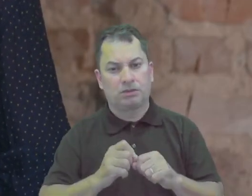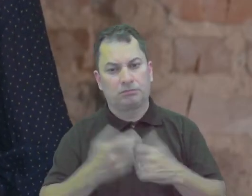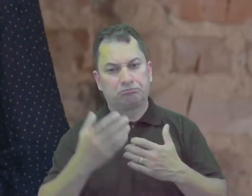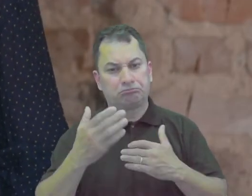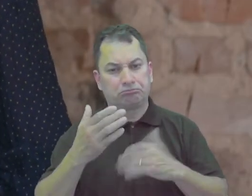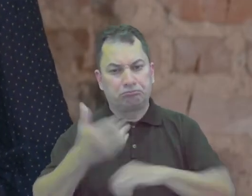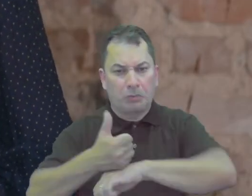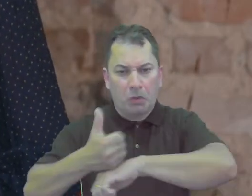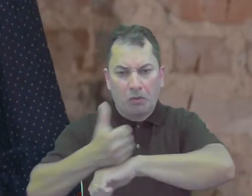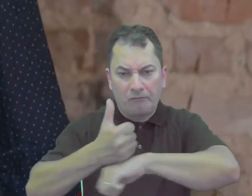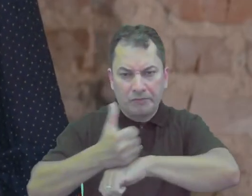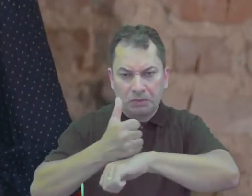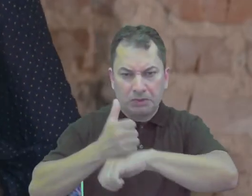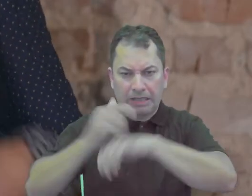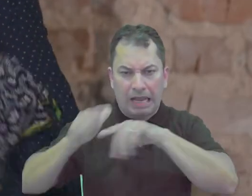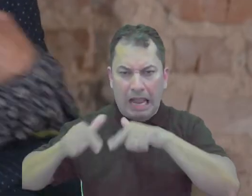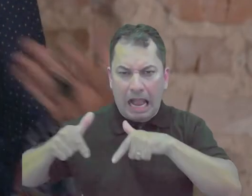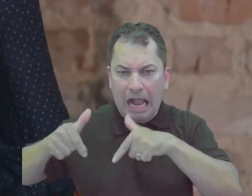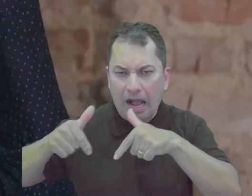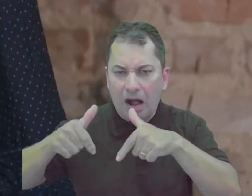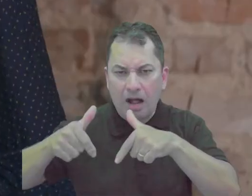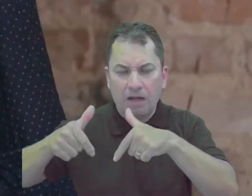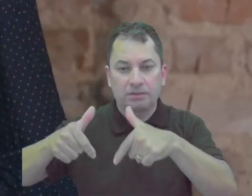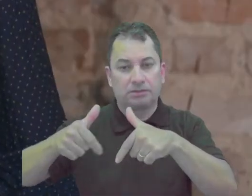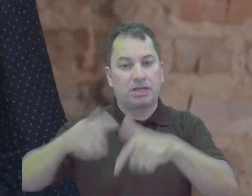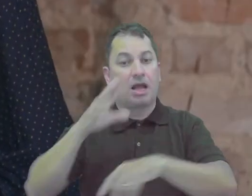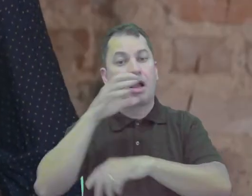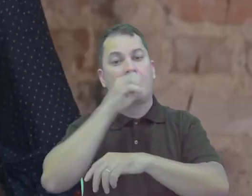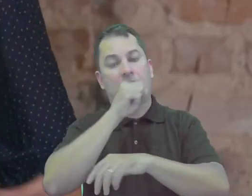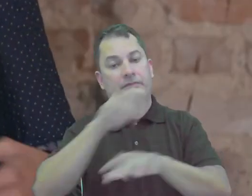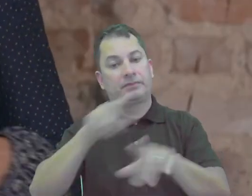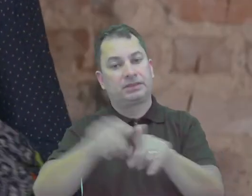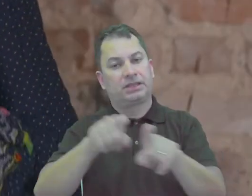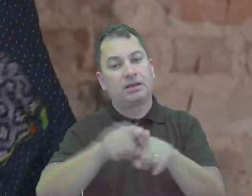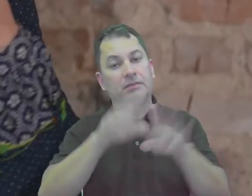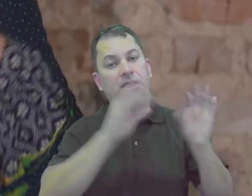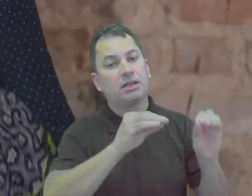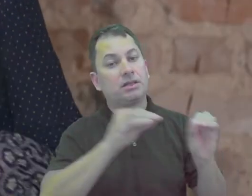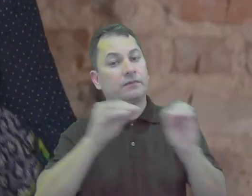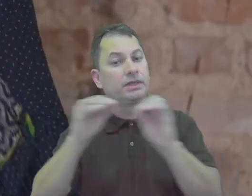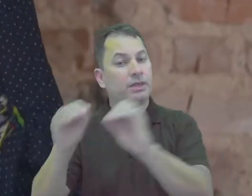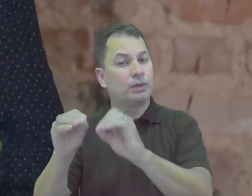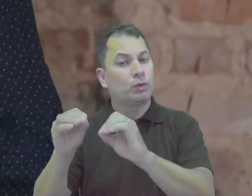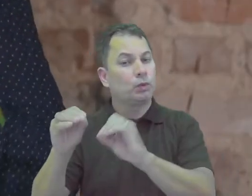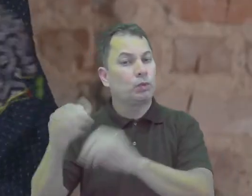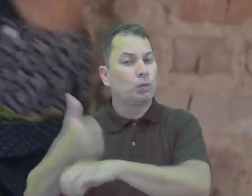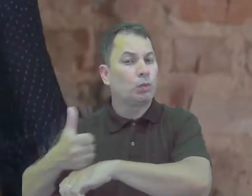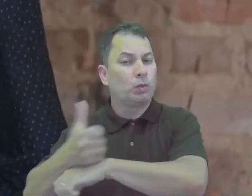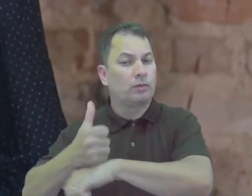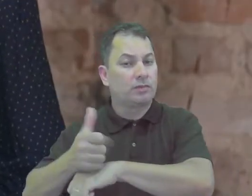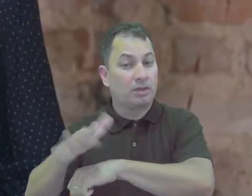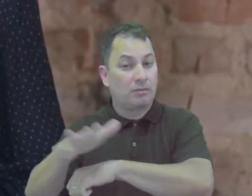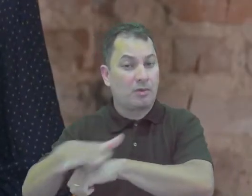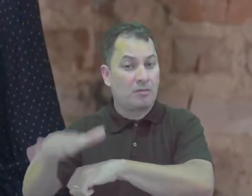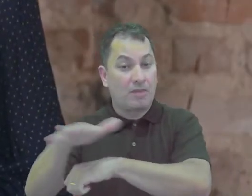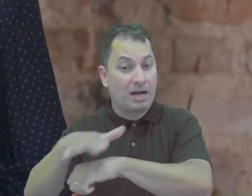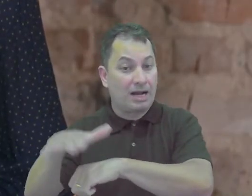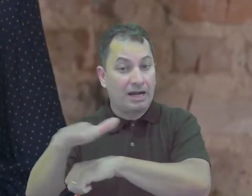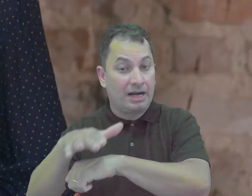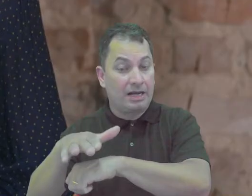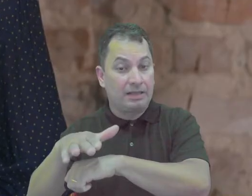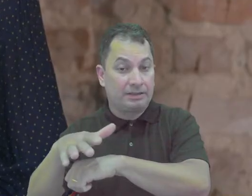para o atendimento em tempo hábil, inclusive transferindo profissionais de uma região menos atingida para as regiões